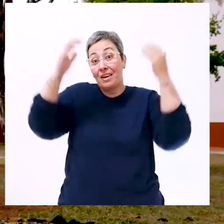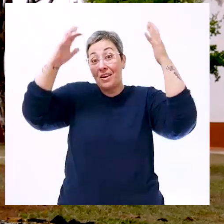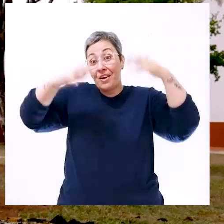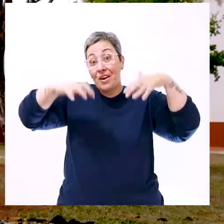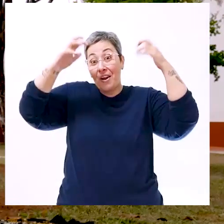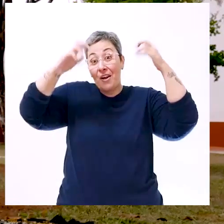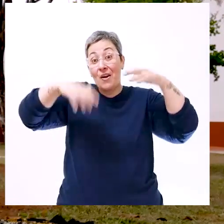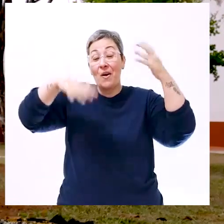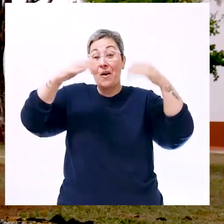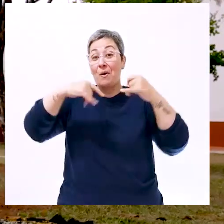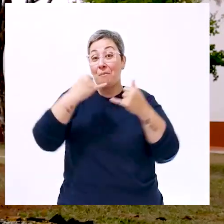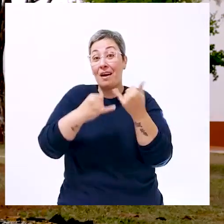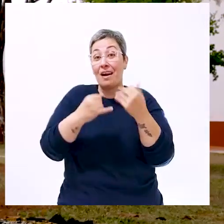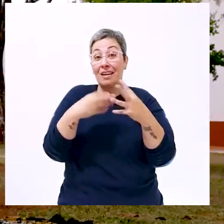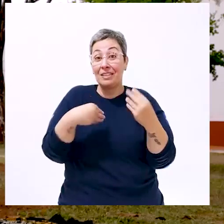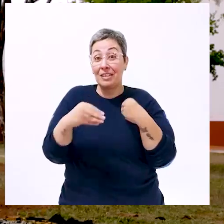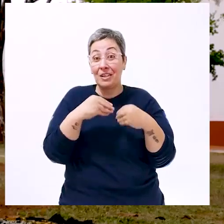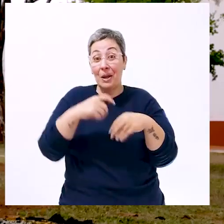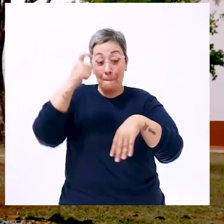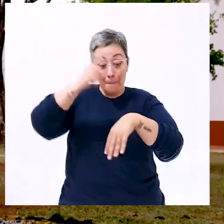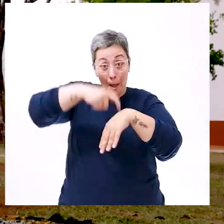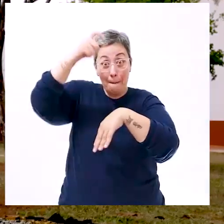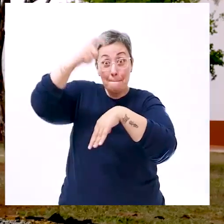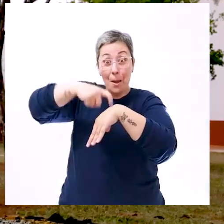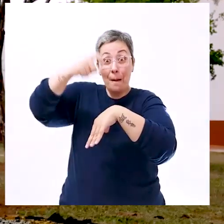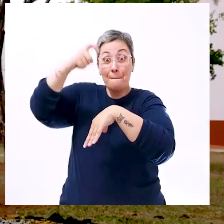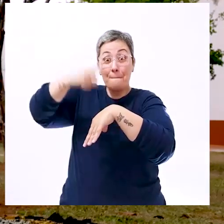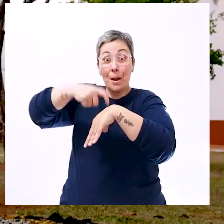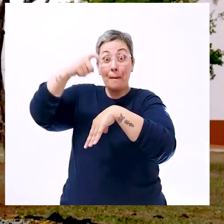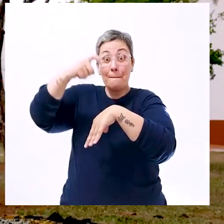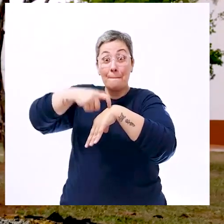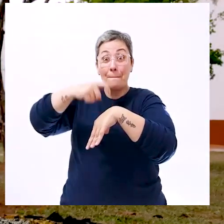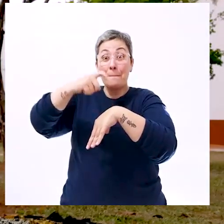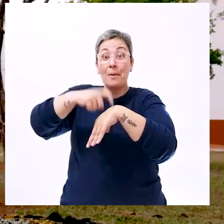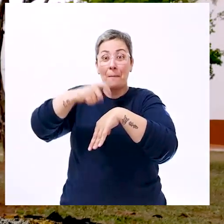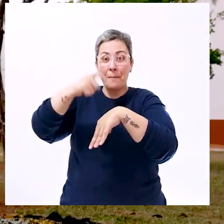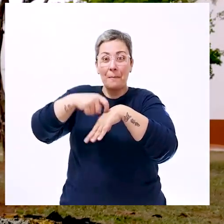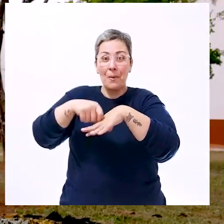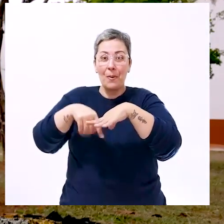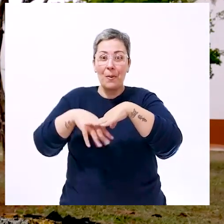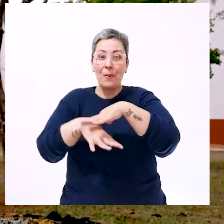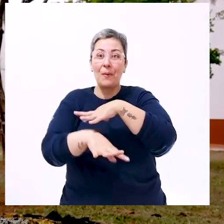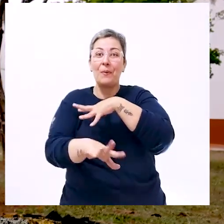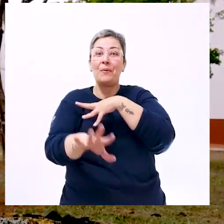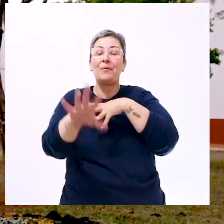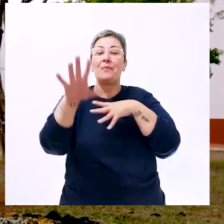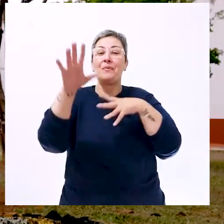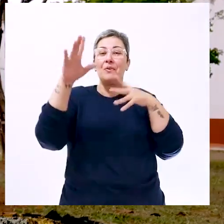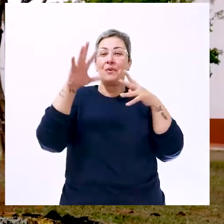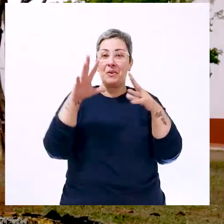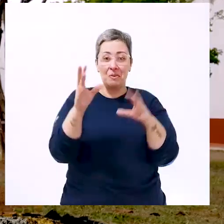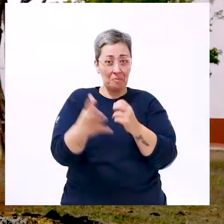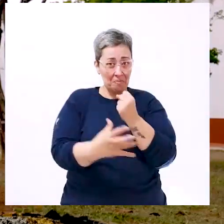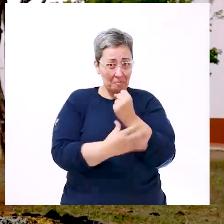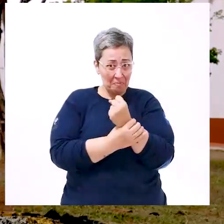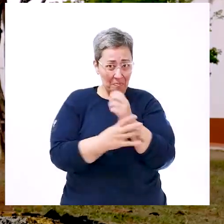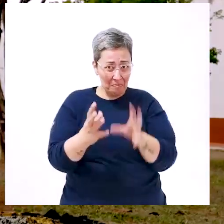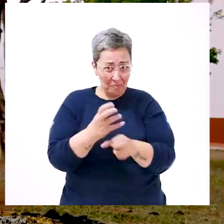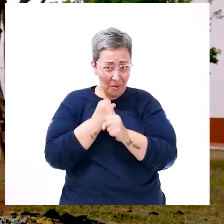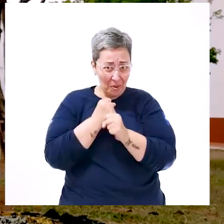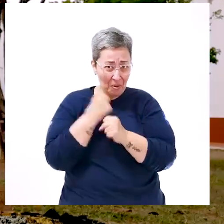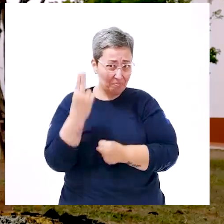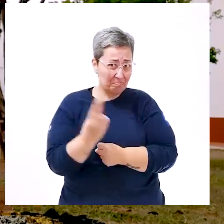menino é como chuva mole em pedra dura, tanto pinga até que fura,